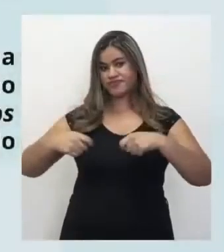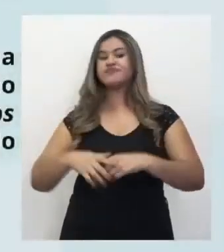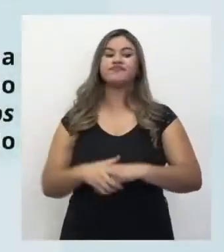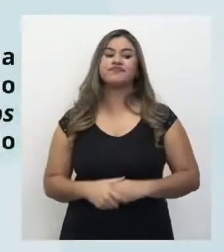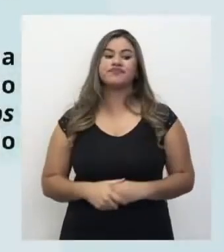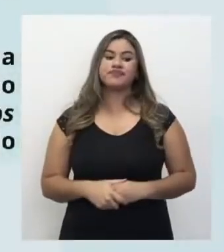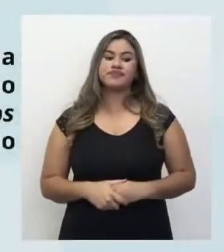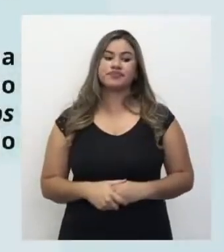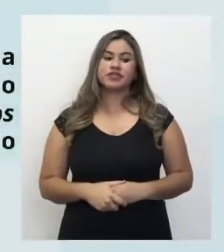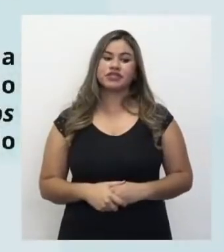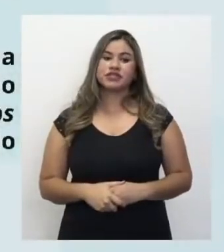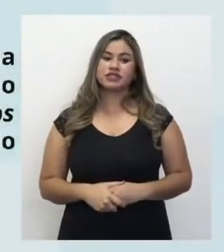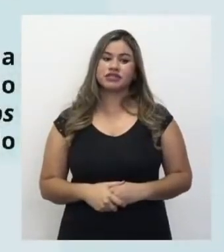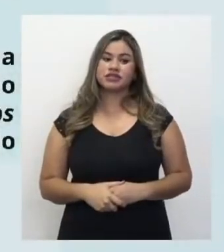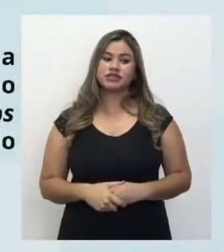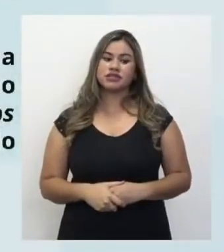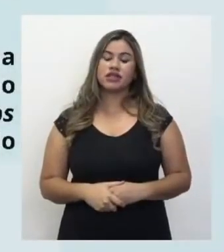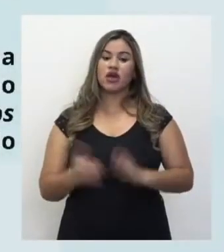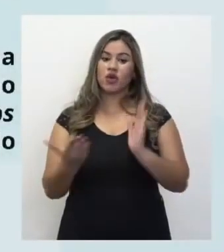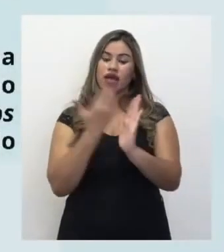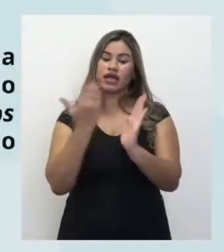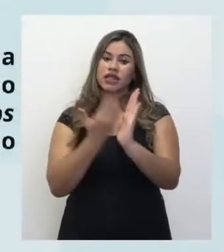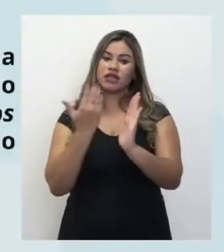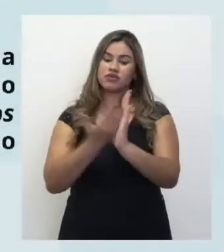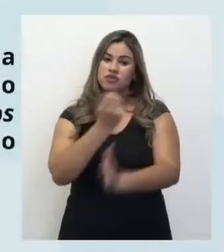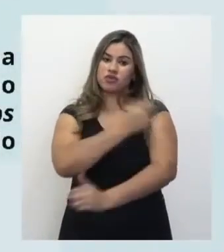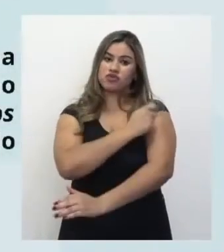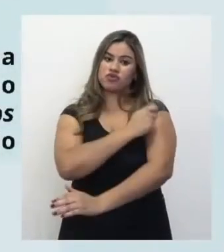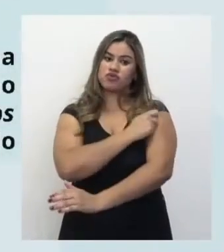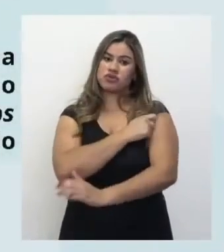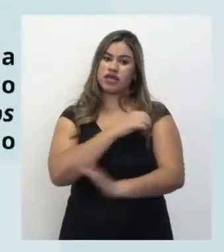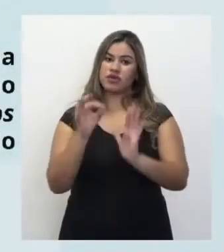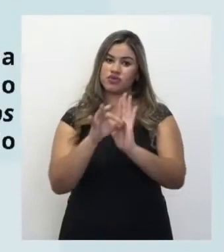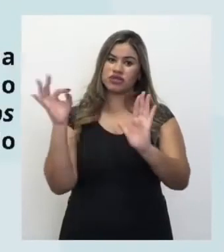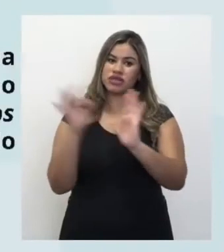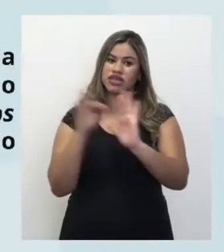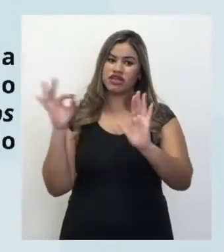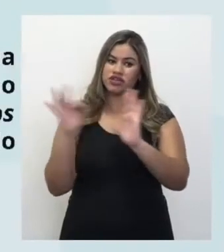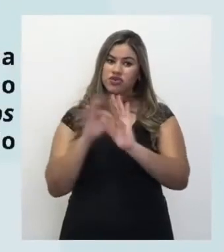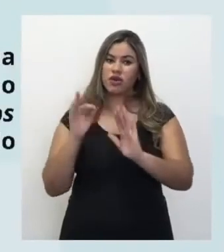olha, no caderno do aluno tem esse trecho na página